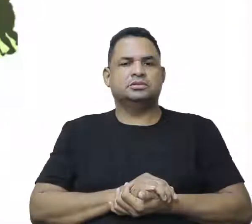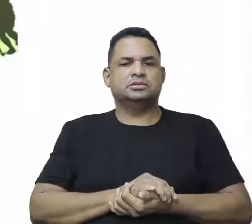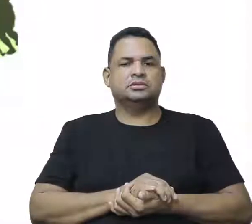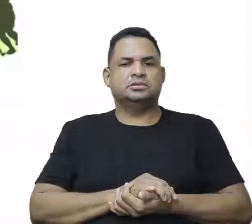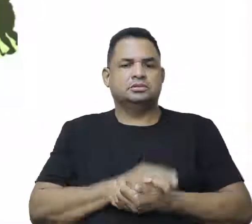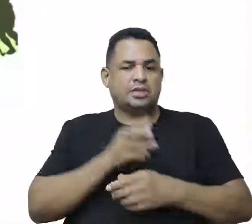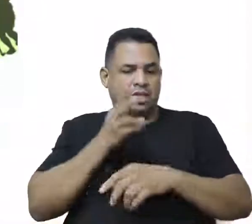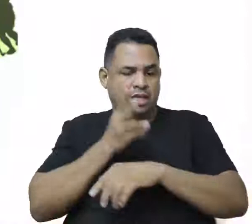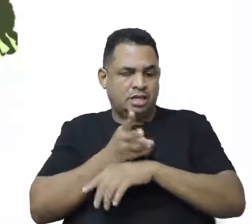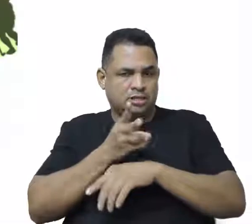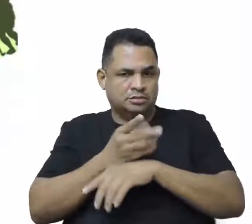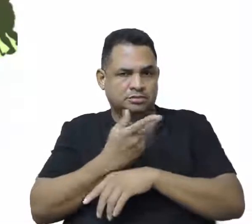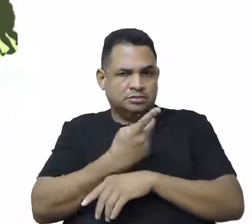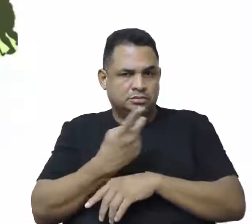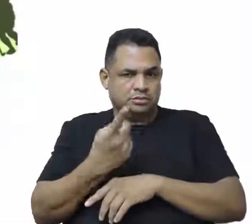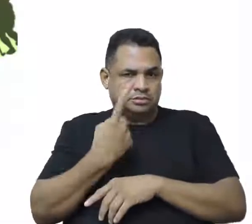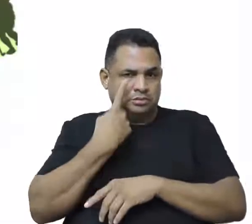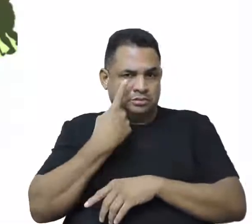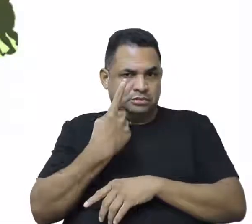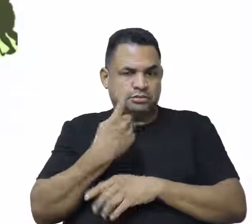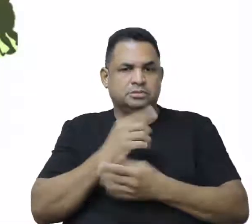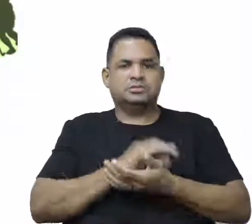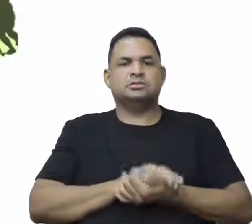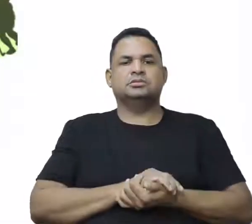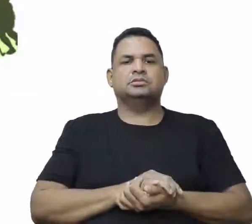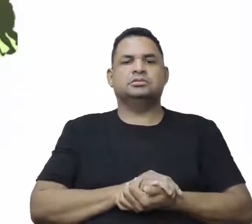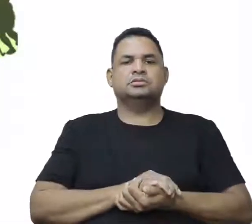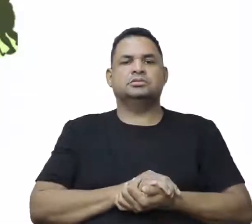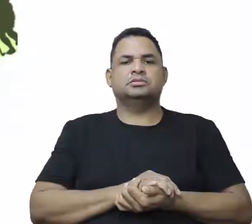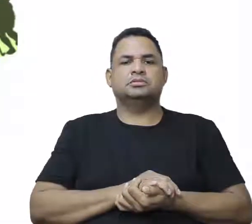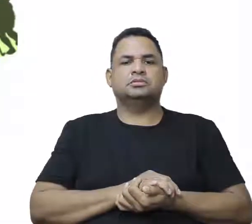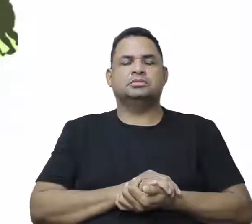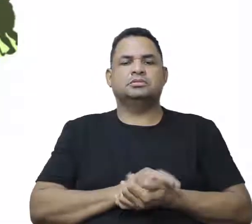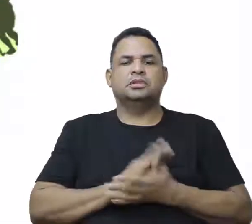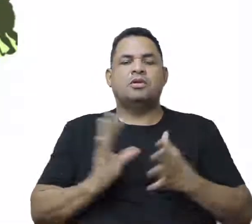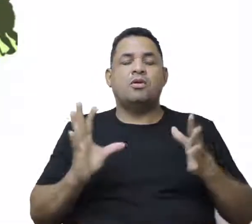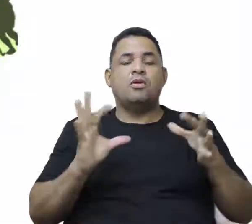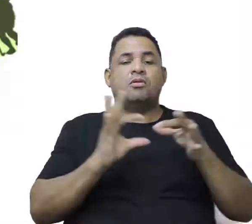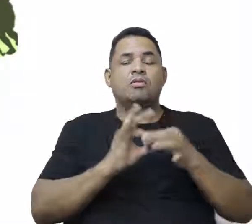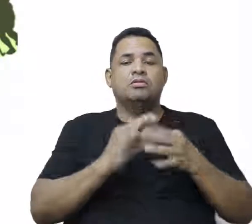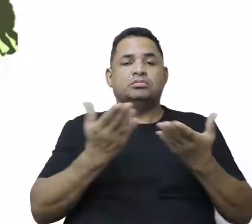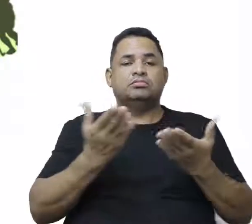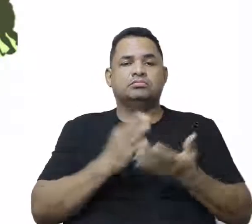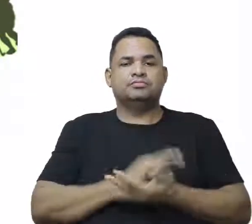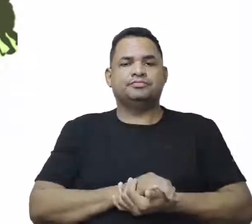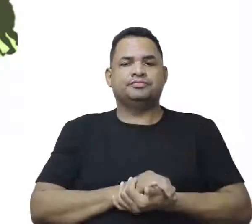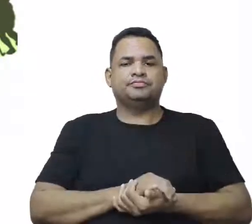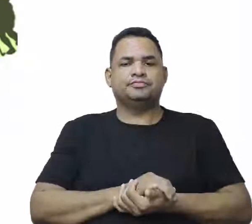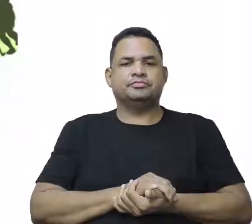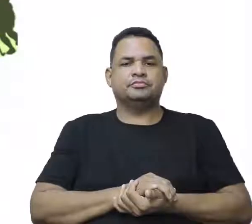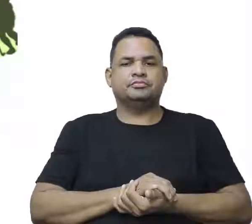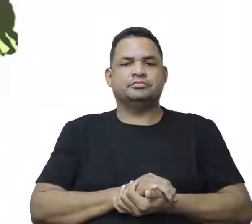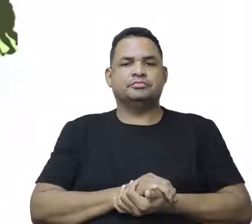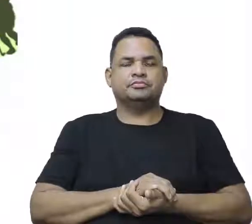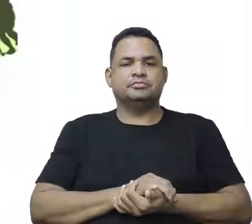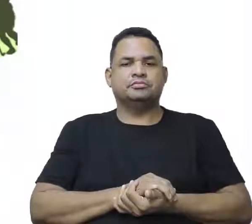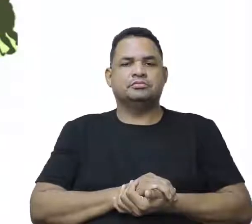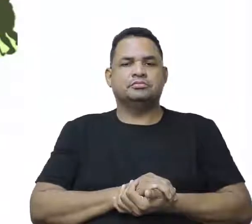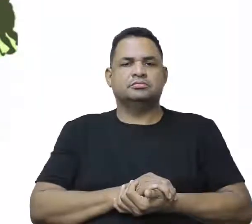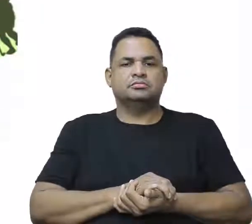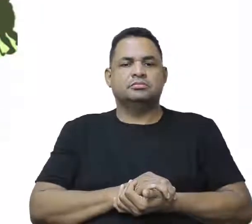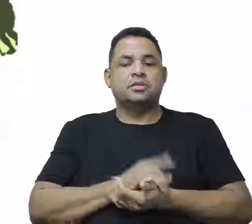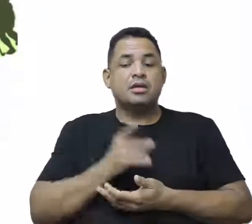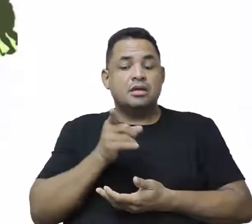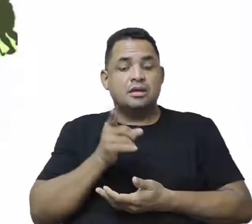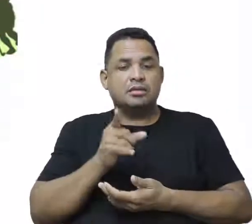Essa matéria jornalística que você vai assistir, ela vai contextualizar justamente isso. Vai ser mais ou menos assim,